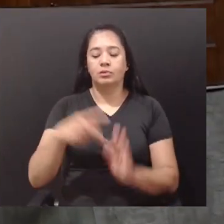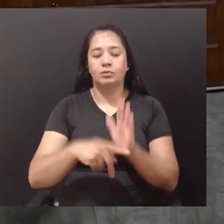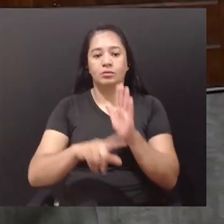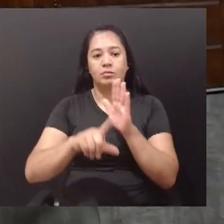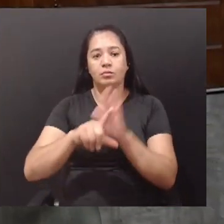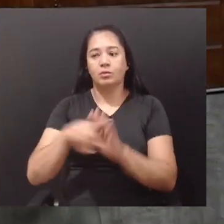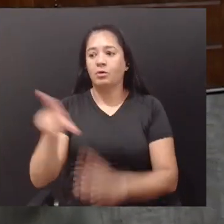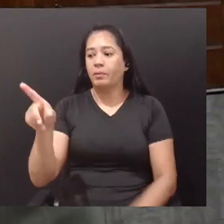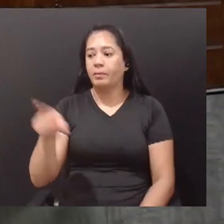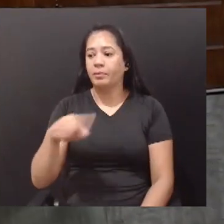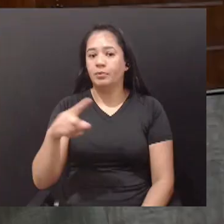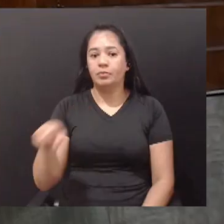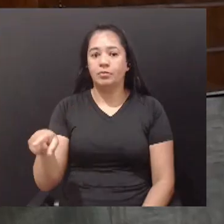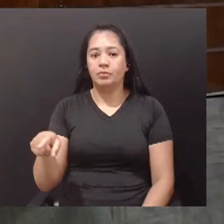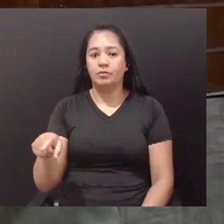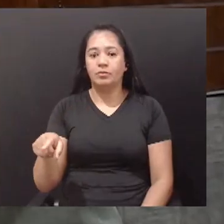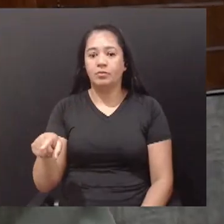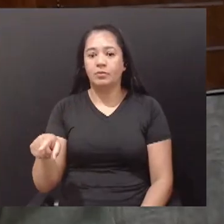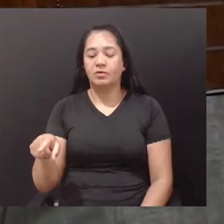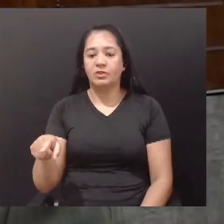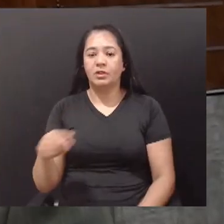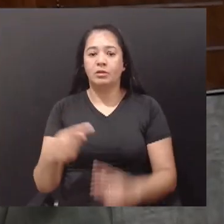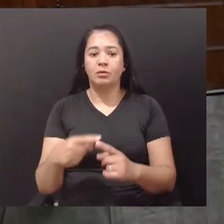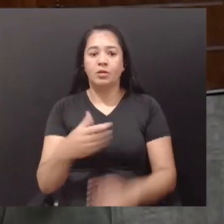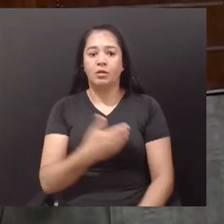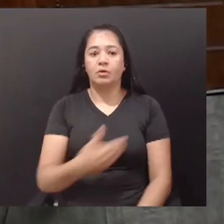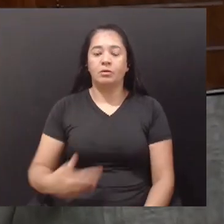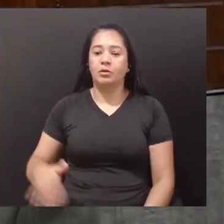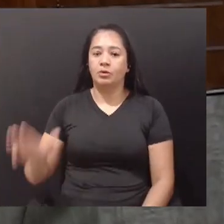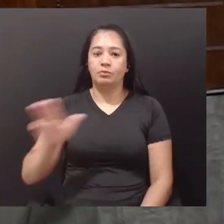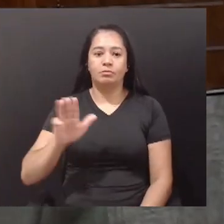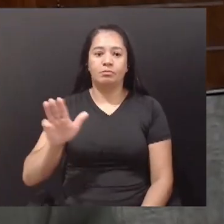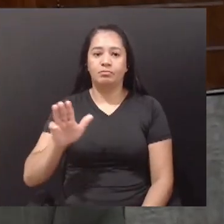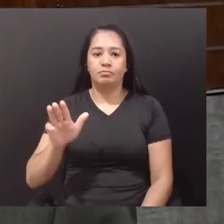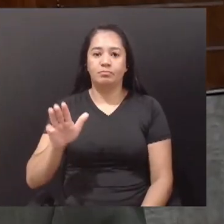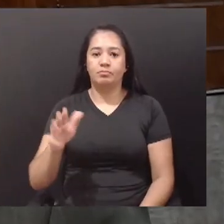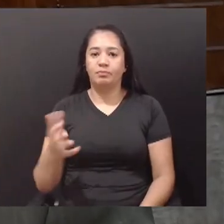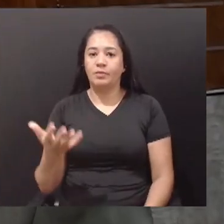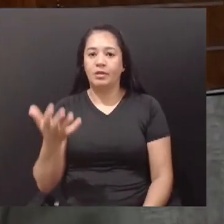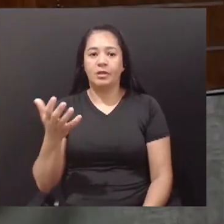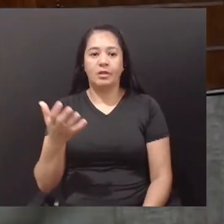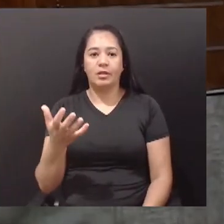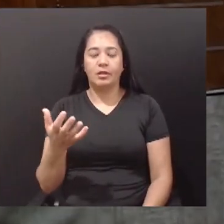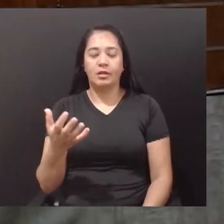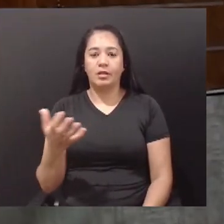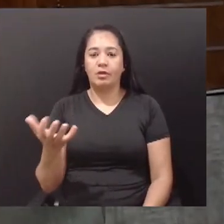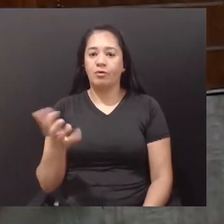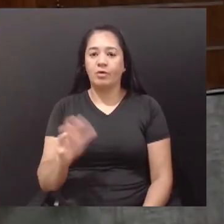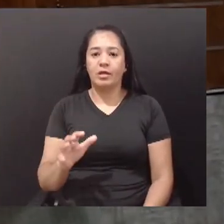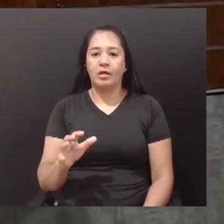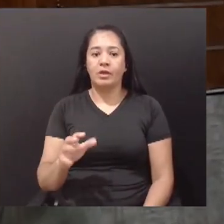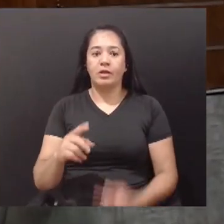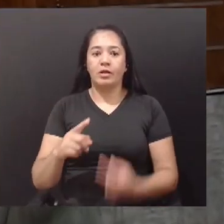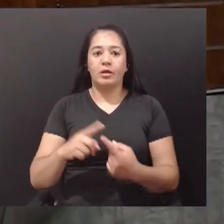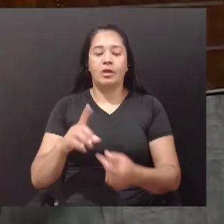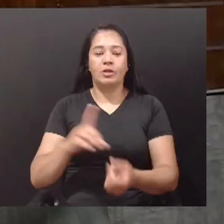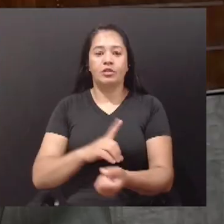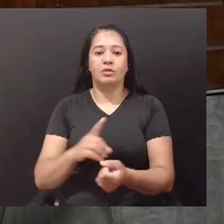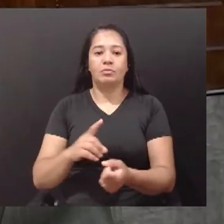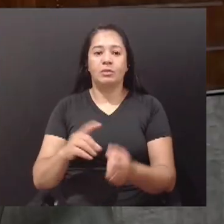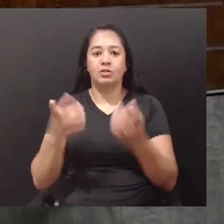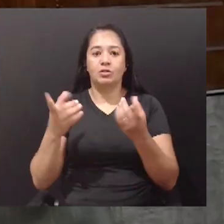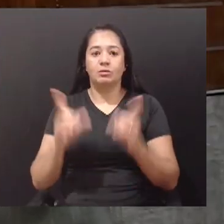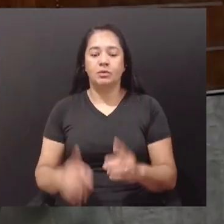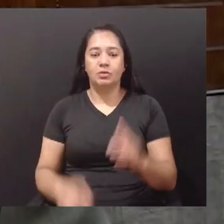pelo presidente Lula, que não reconhece a diabetes tipo 1 como deficiência no Brasil. Nós estamos brigando, estamos naquela luta junto com